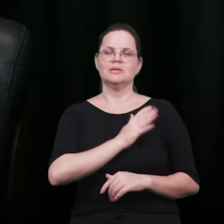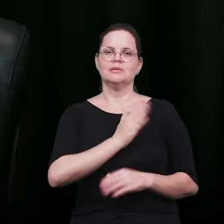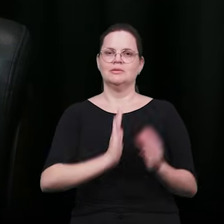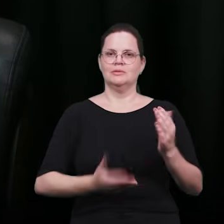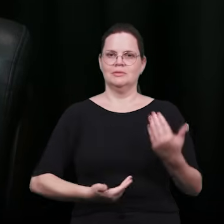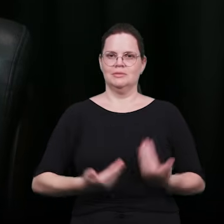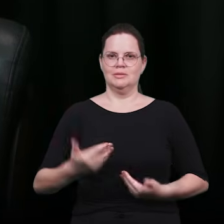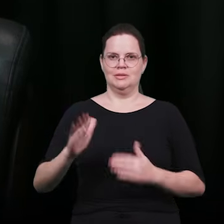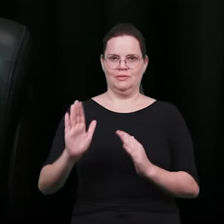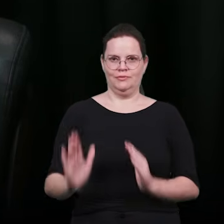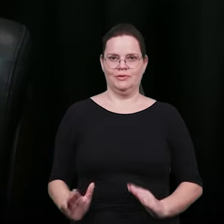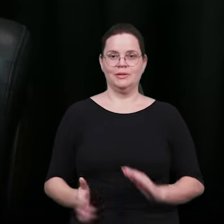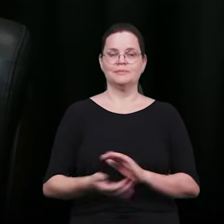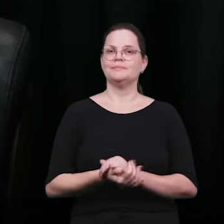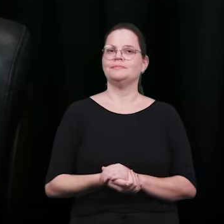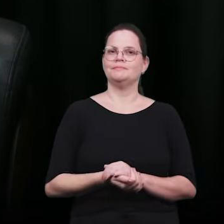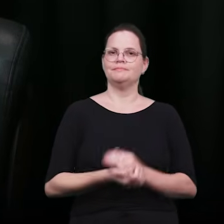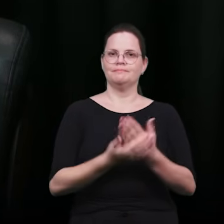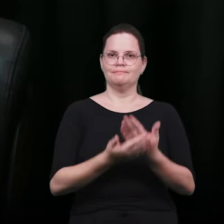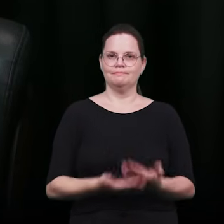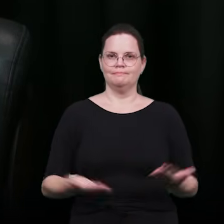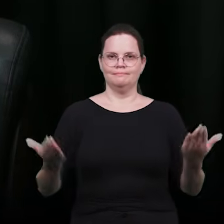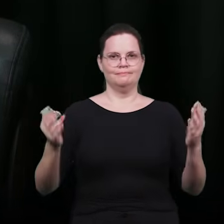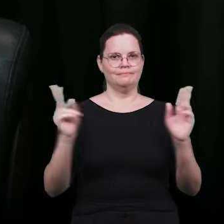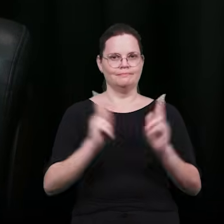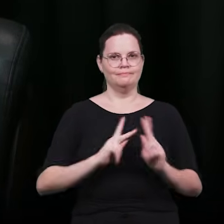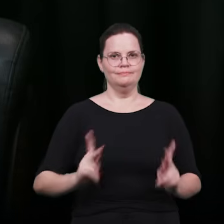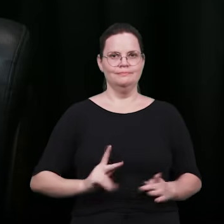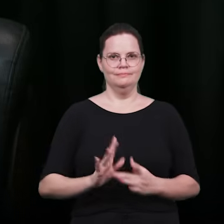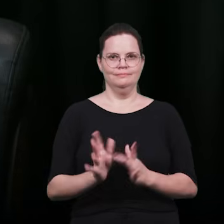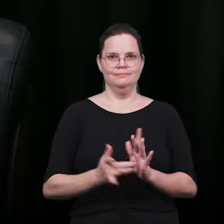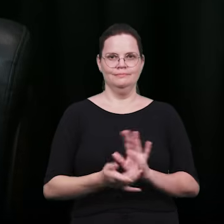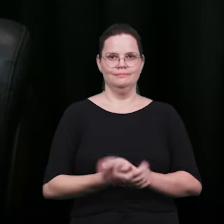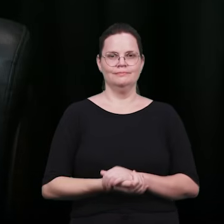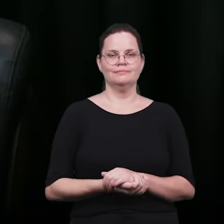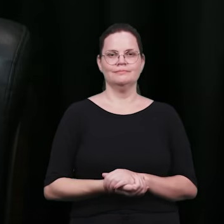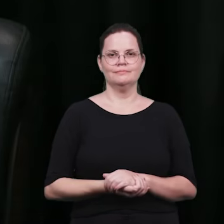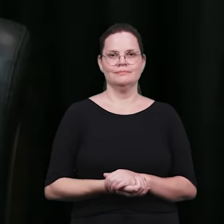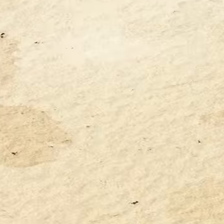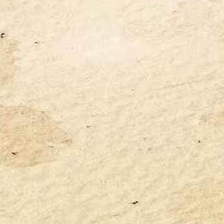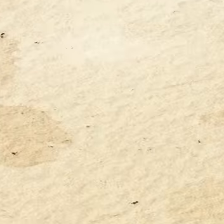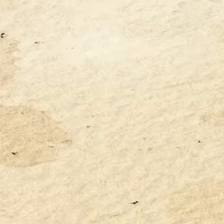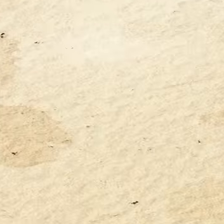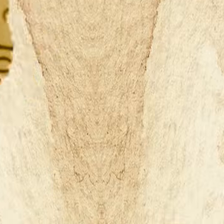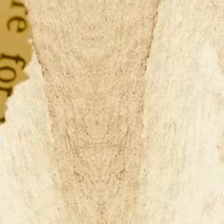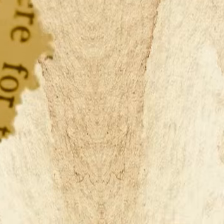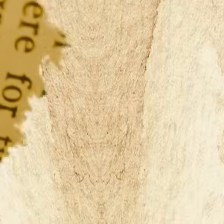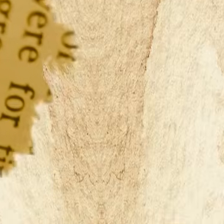fiéis a Deus. Desejamos assim a todos a paz do Senhor Jesus.